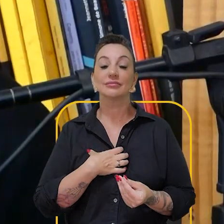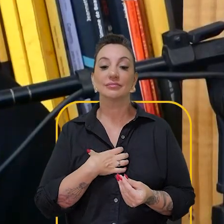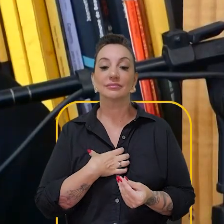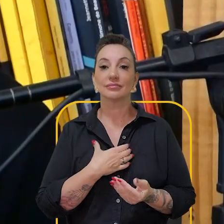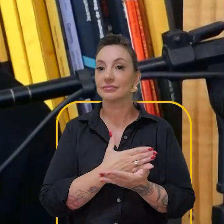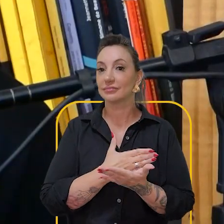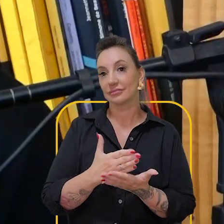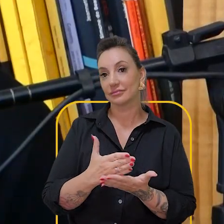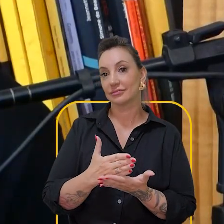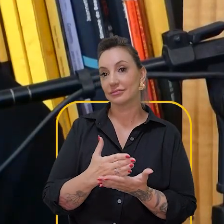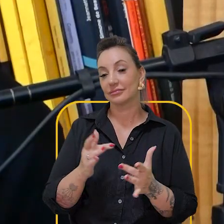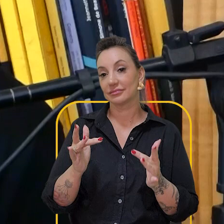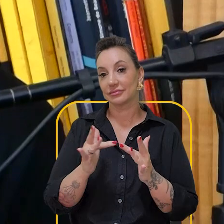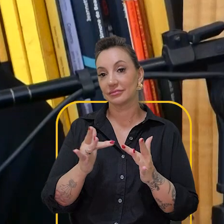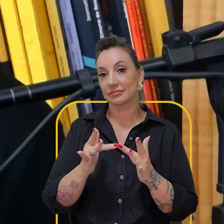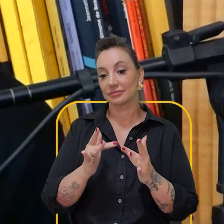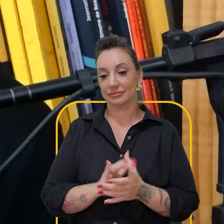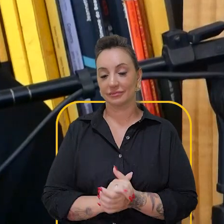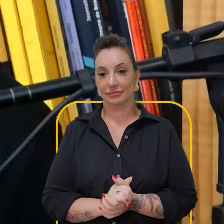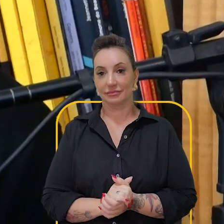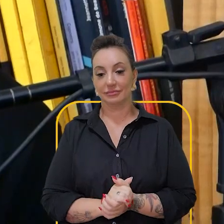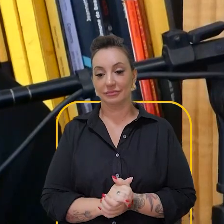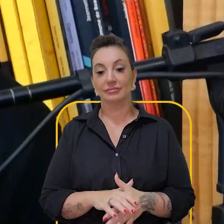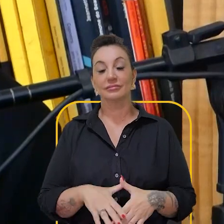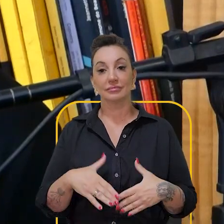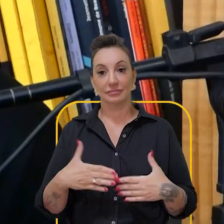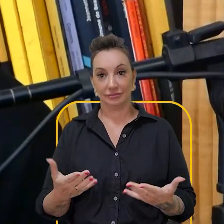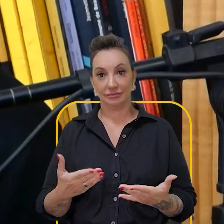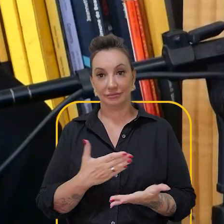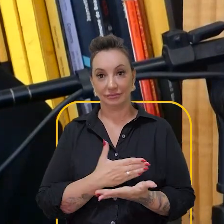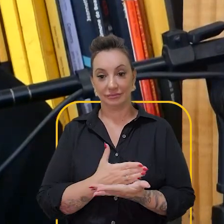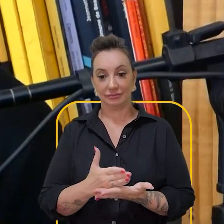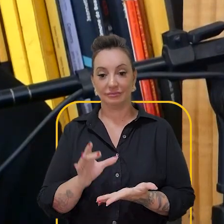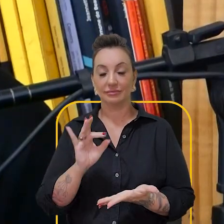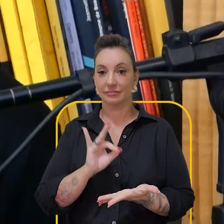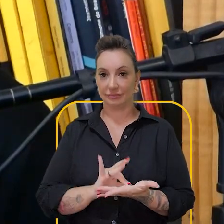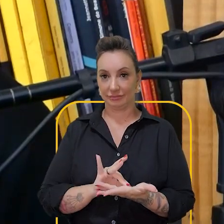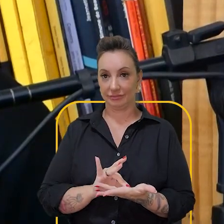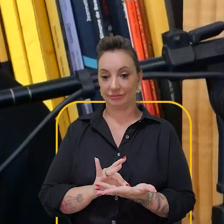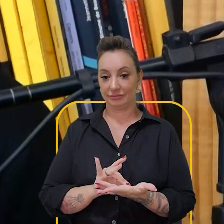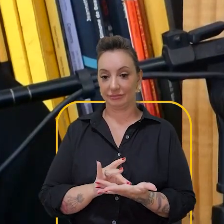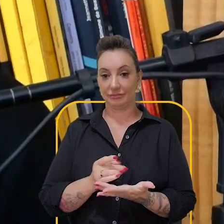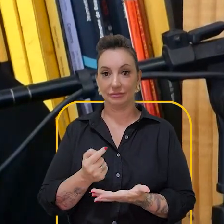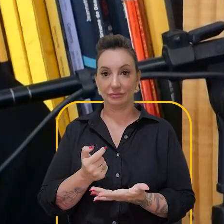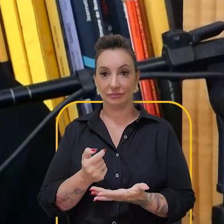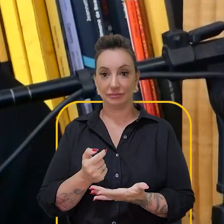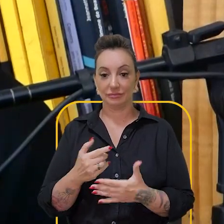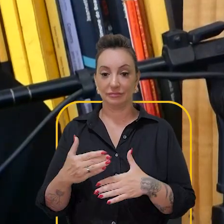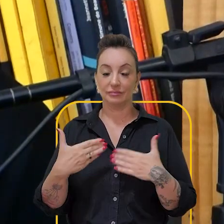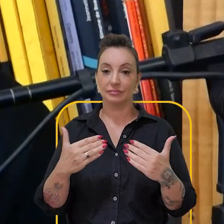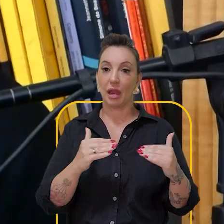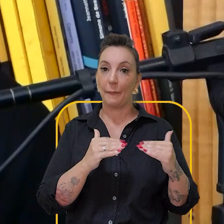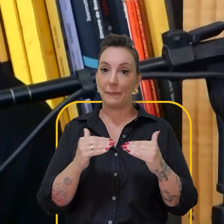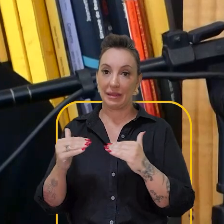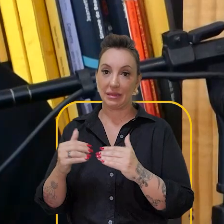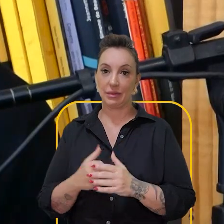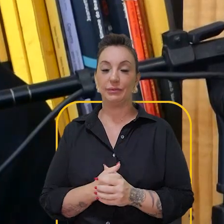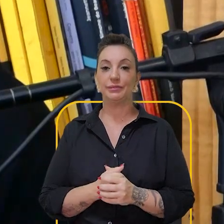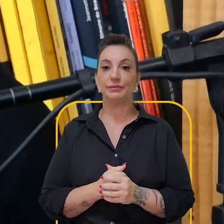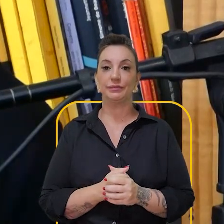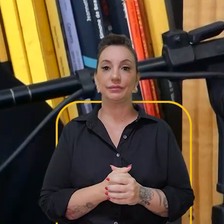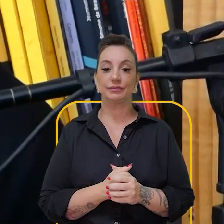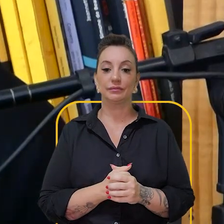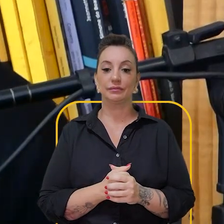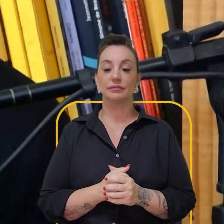um pouco fora de e eu conheci um rapaz de nome Gonçalo e